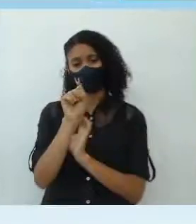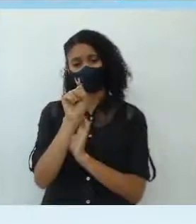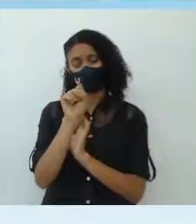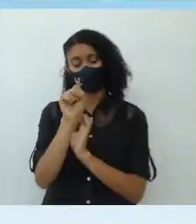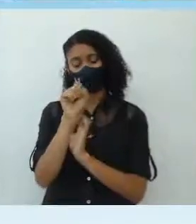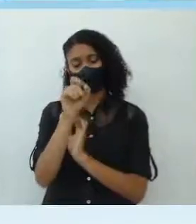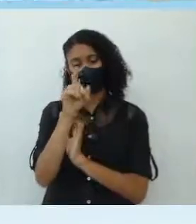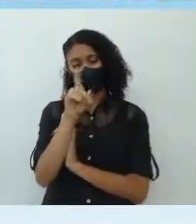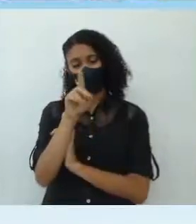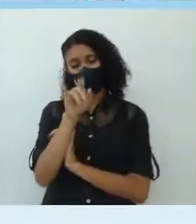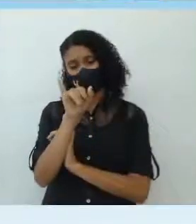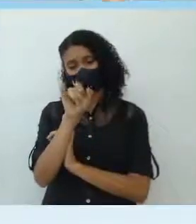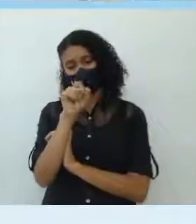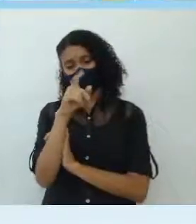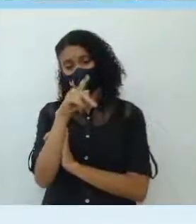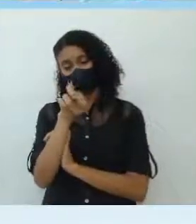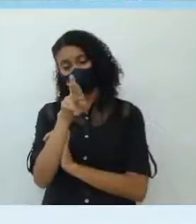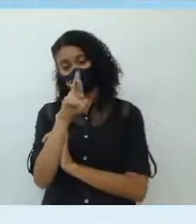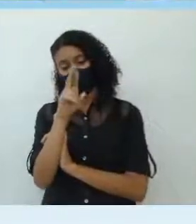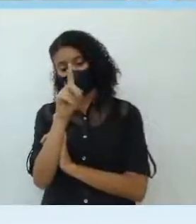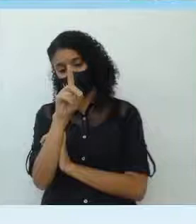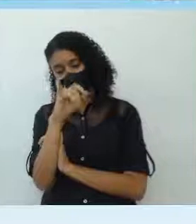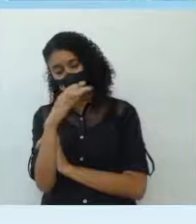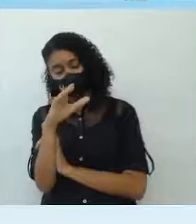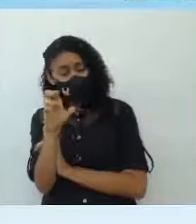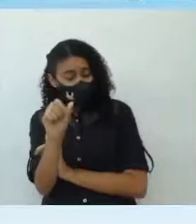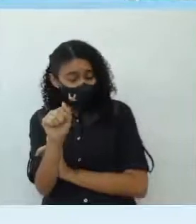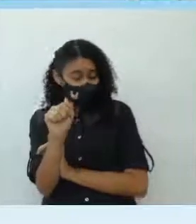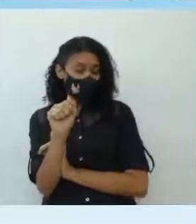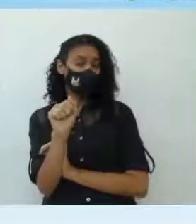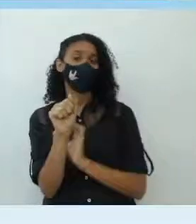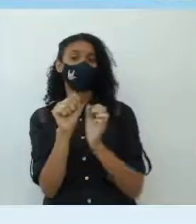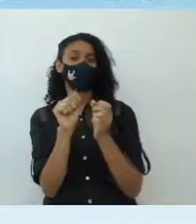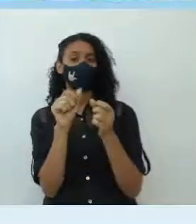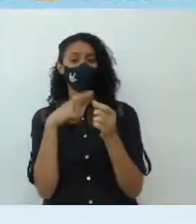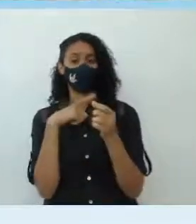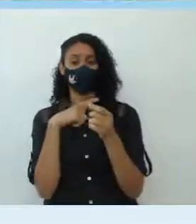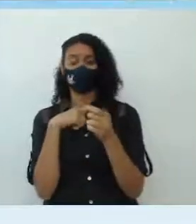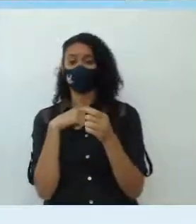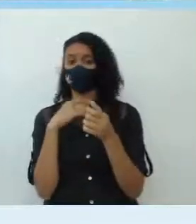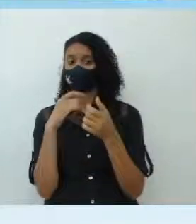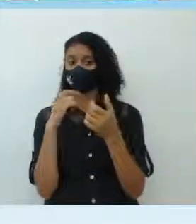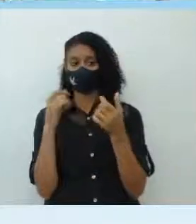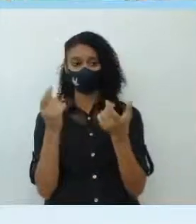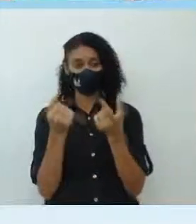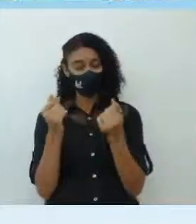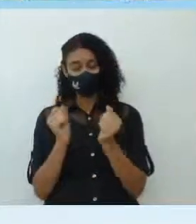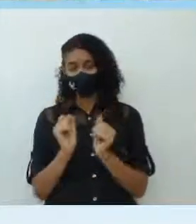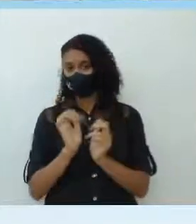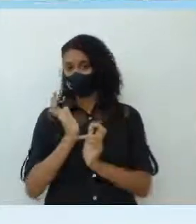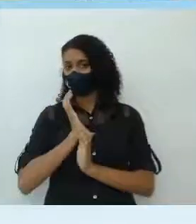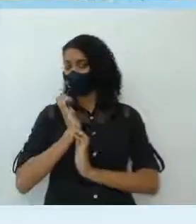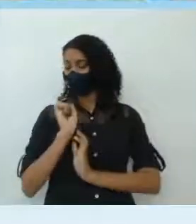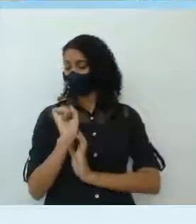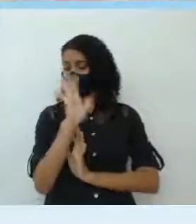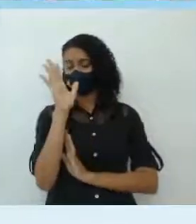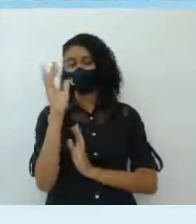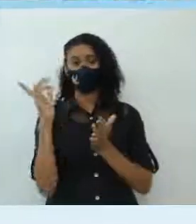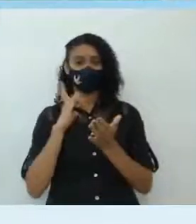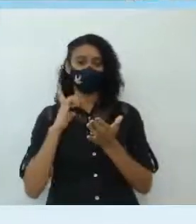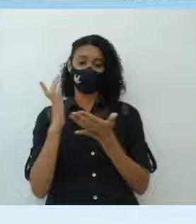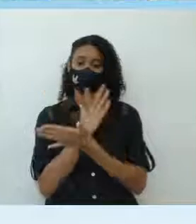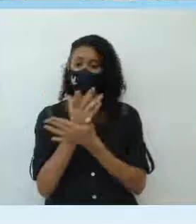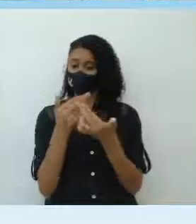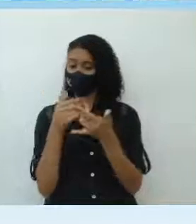que muitas vezes dentro de um laboratório químico custa uma fortuna. Existem alguns reagentes químicos que custam